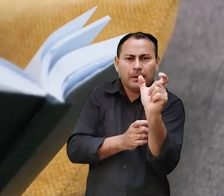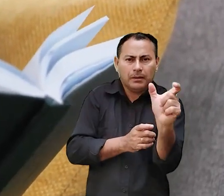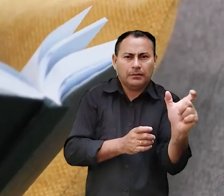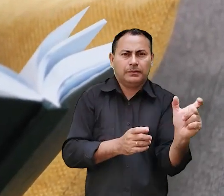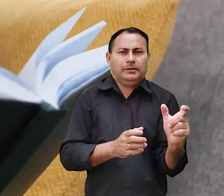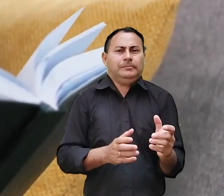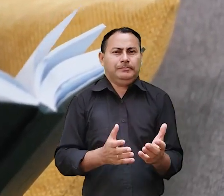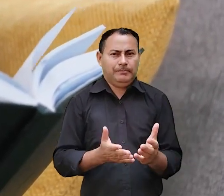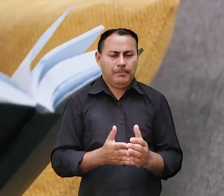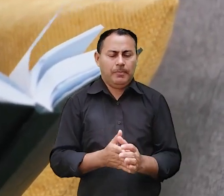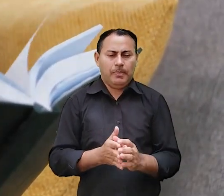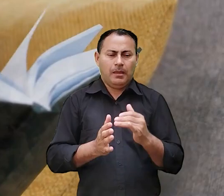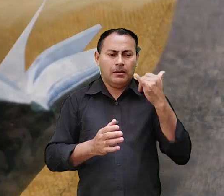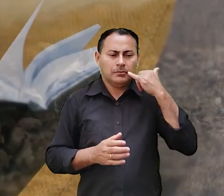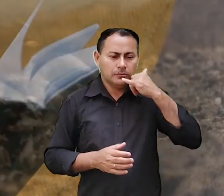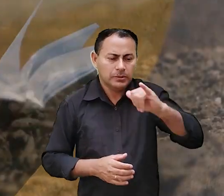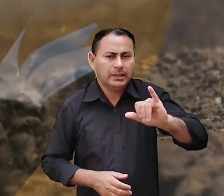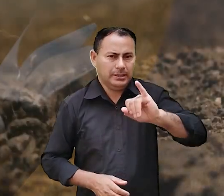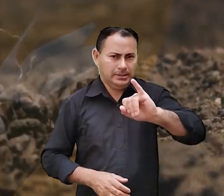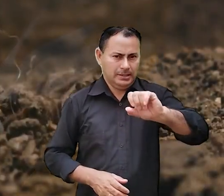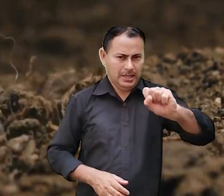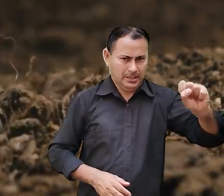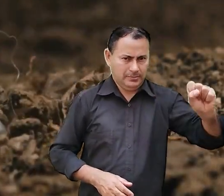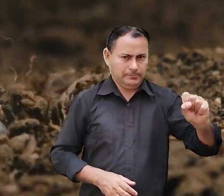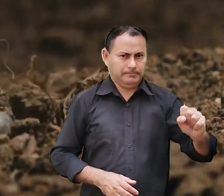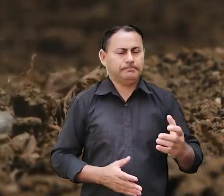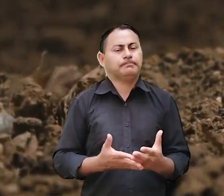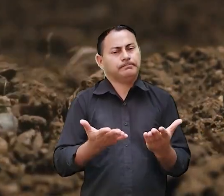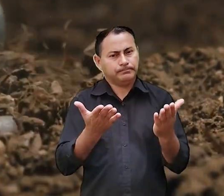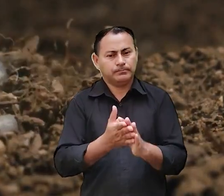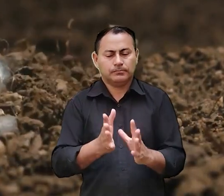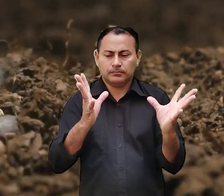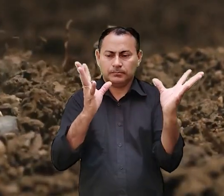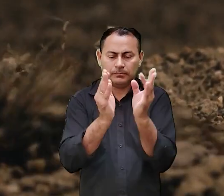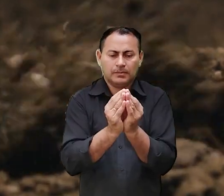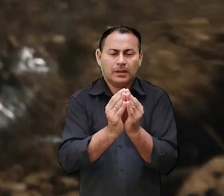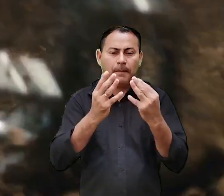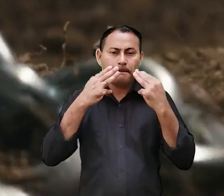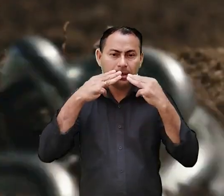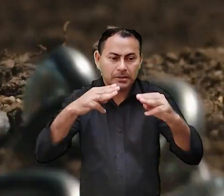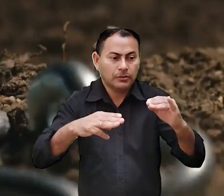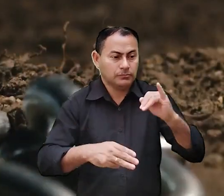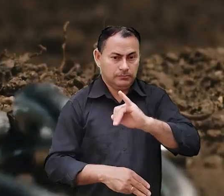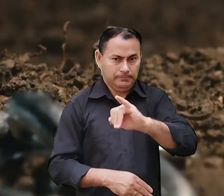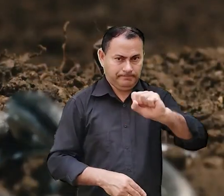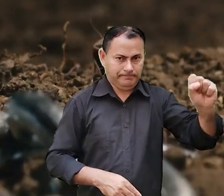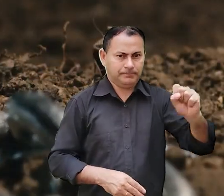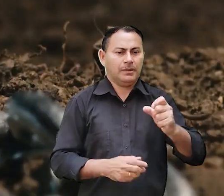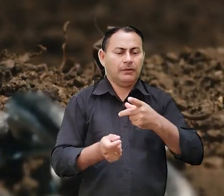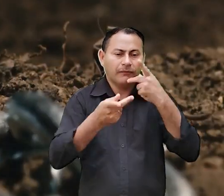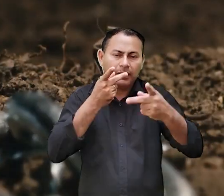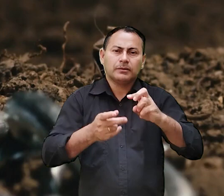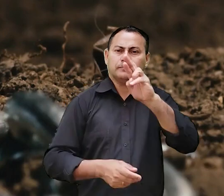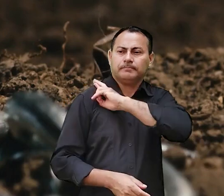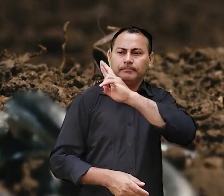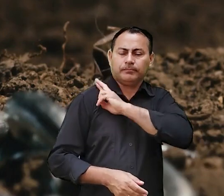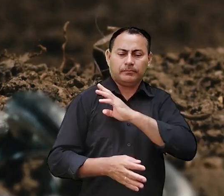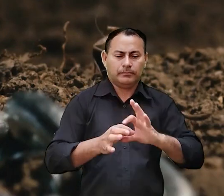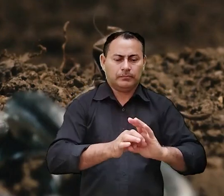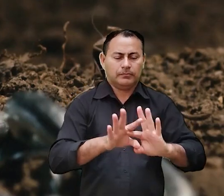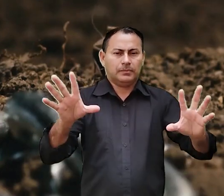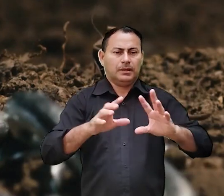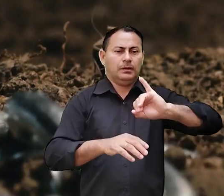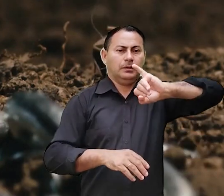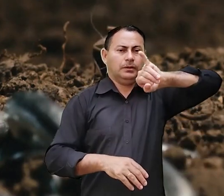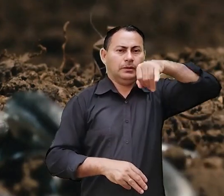palavra por palavra da Profecia de Isaías portanto Resumindo o ministério de Isaías podemos dizer que ele foi responsável